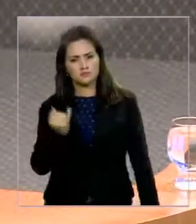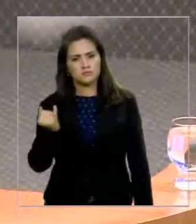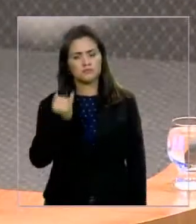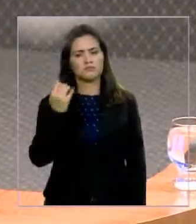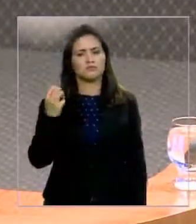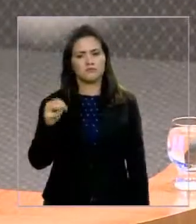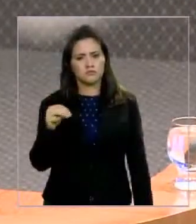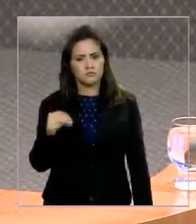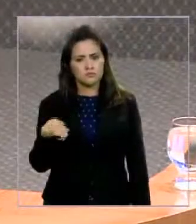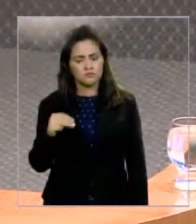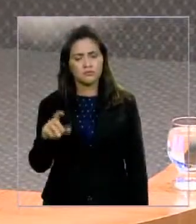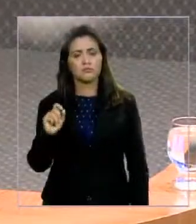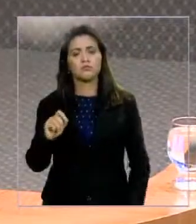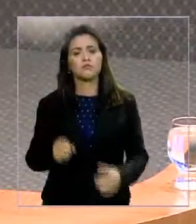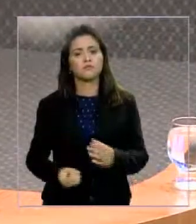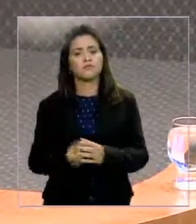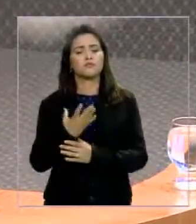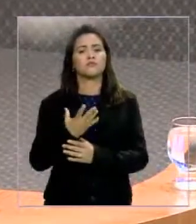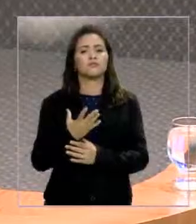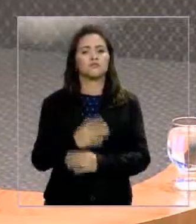que surgiu